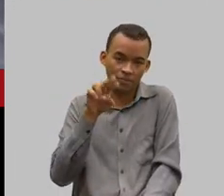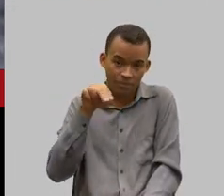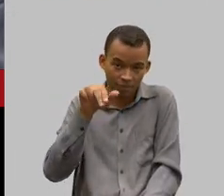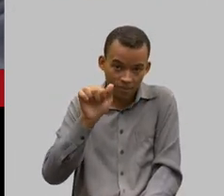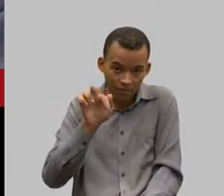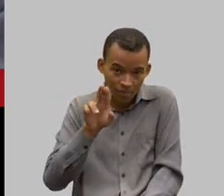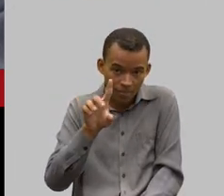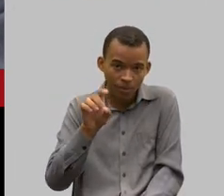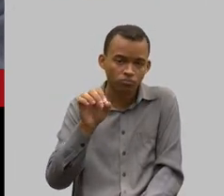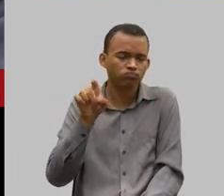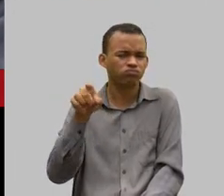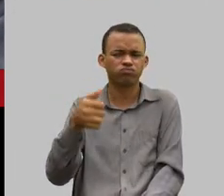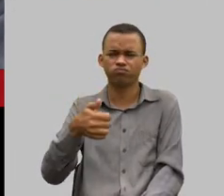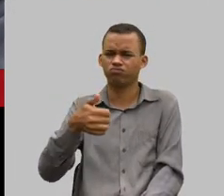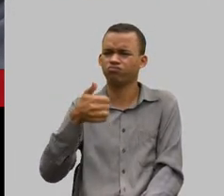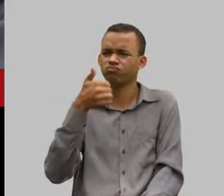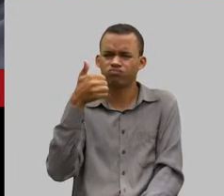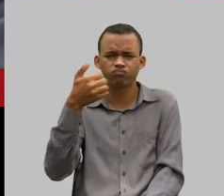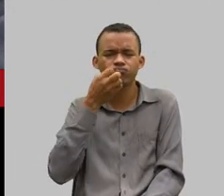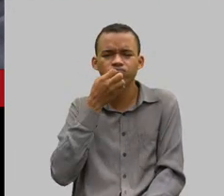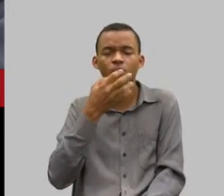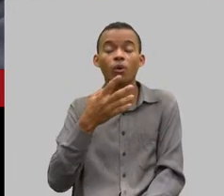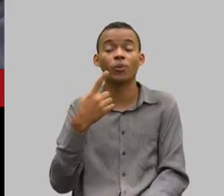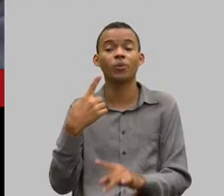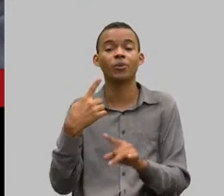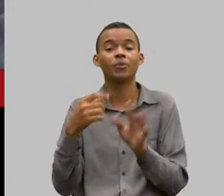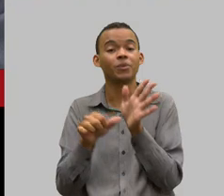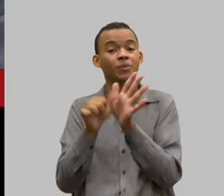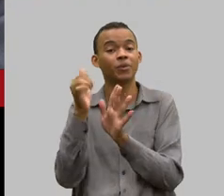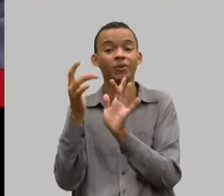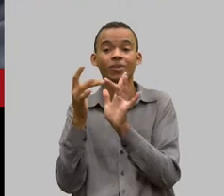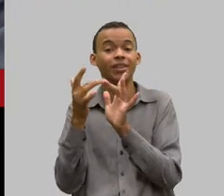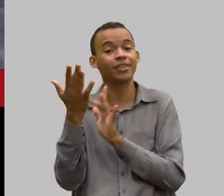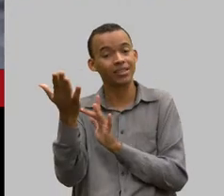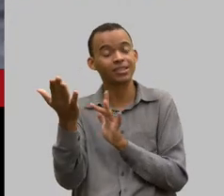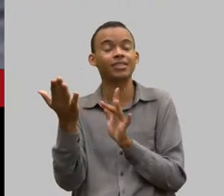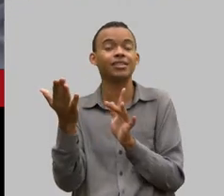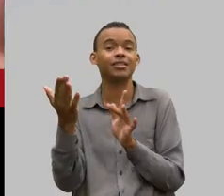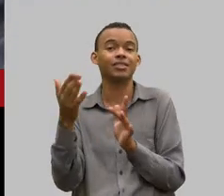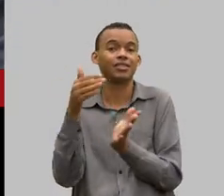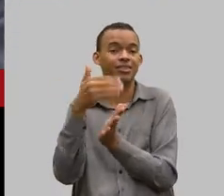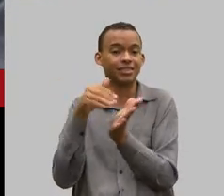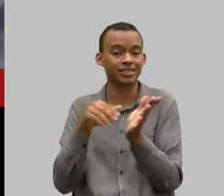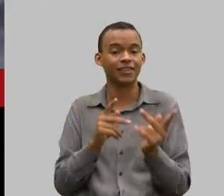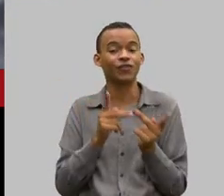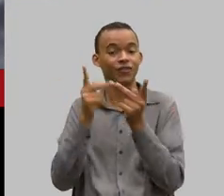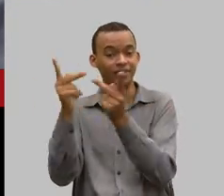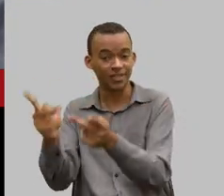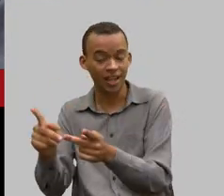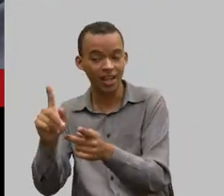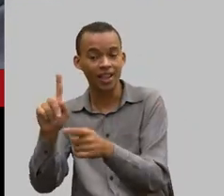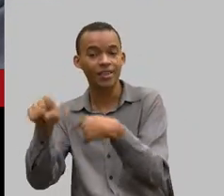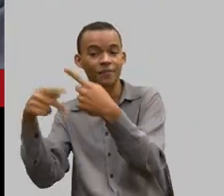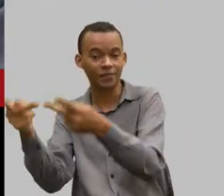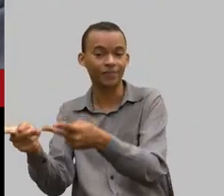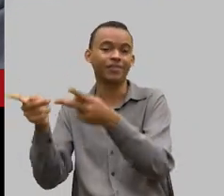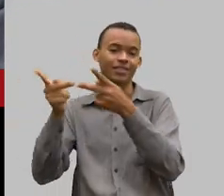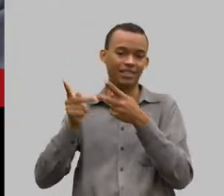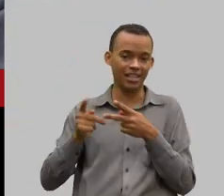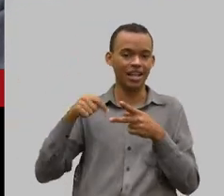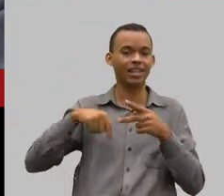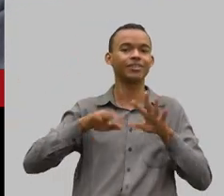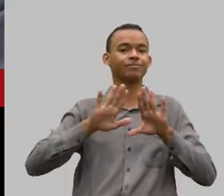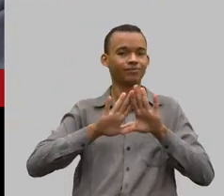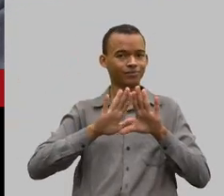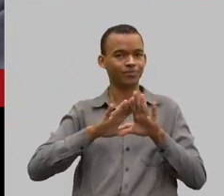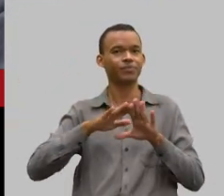primeiro contato meu com o governo foi o secretário Bernardo que ele eu não só visitei ele como ele me visitou no gabinete aqui na Assembleia me dando as